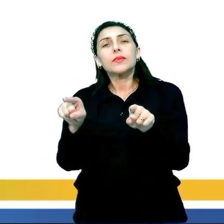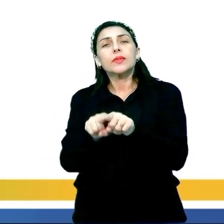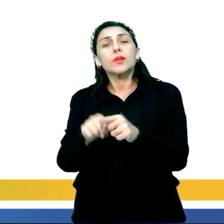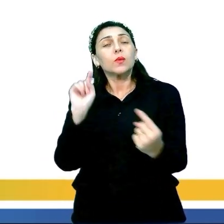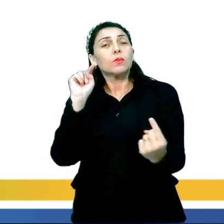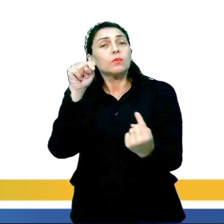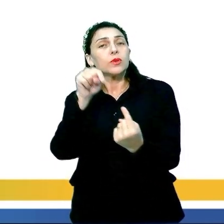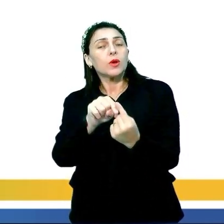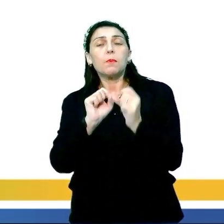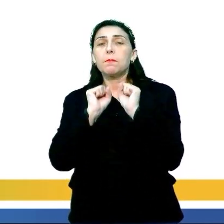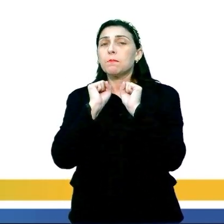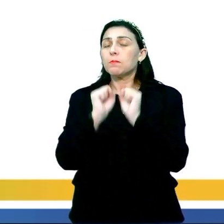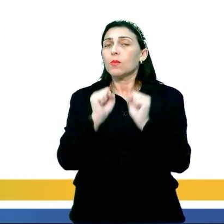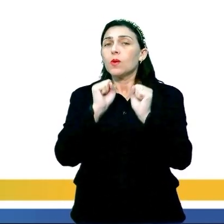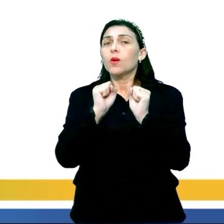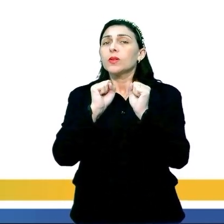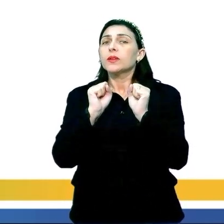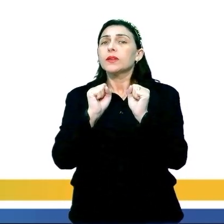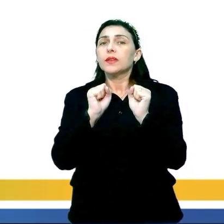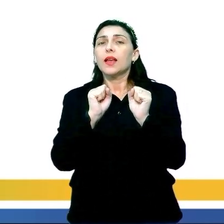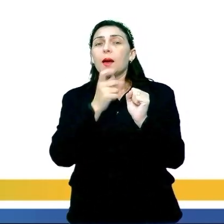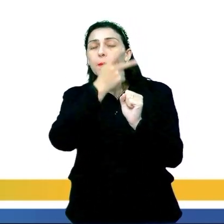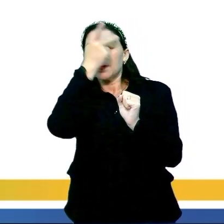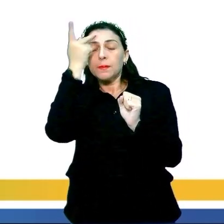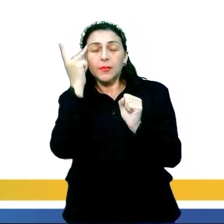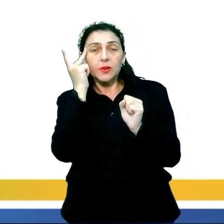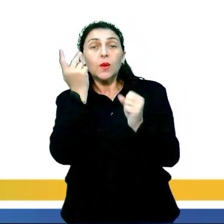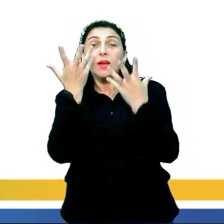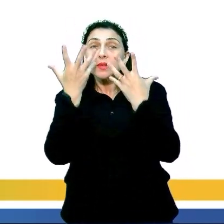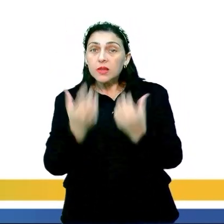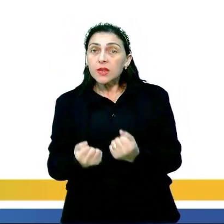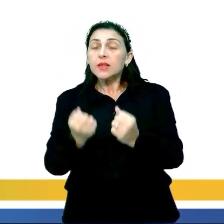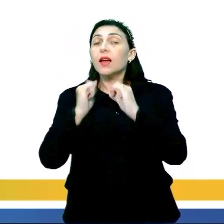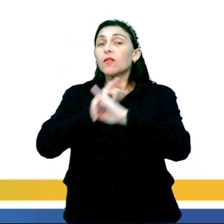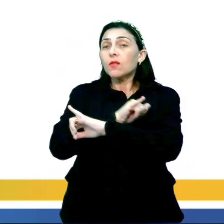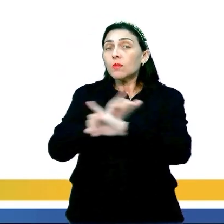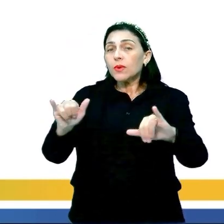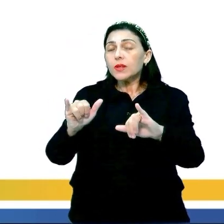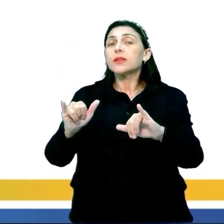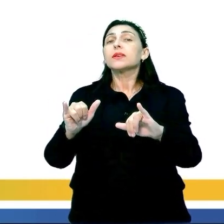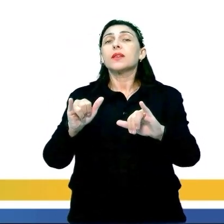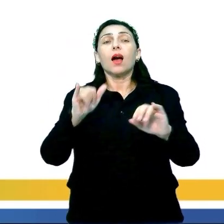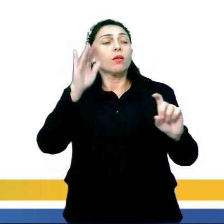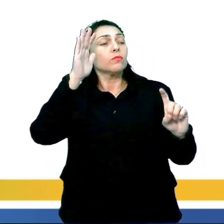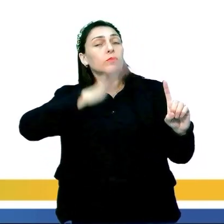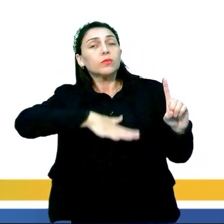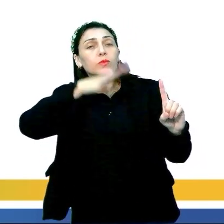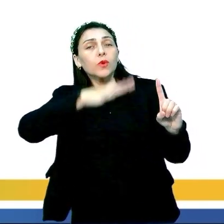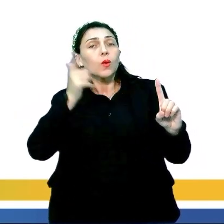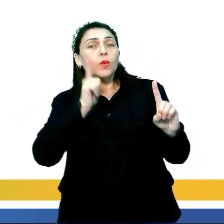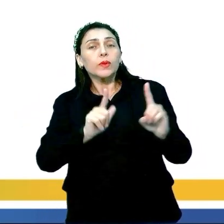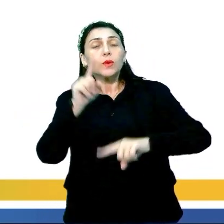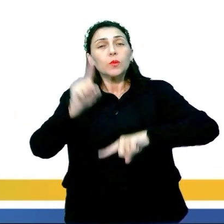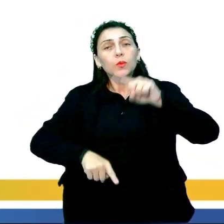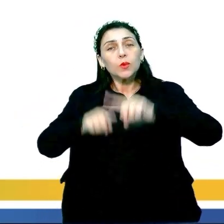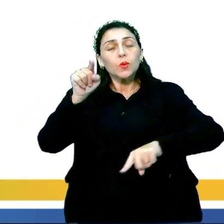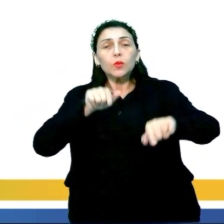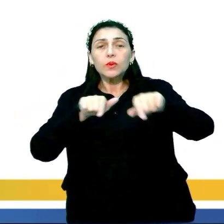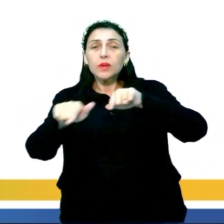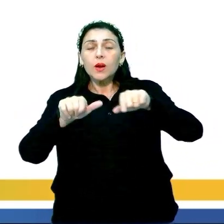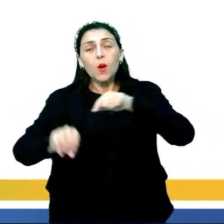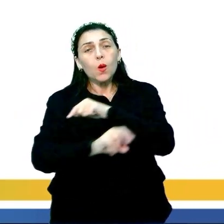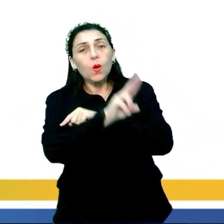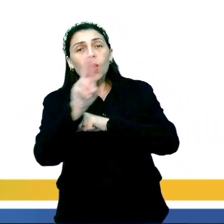o objetivo pode ser convencer alguém, persuadir o receptor a adquirir um produto, um